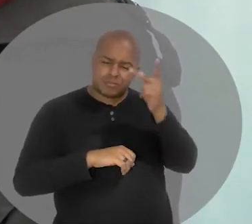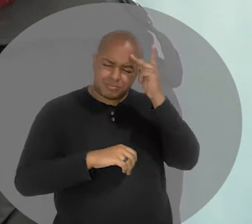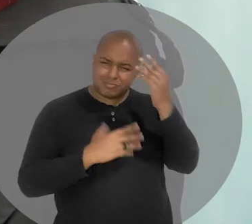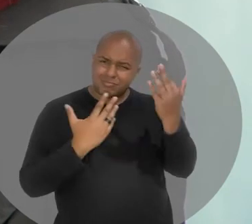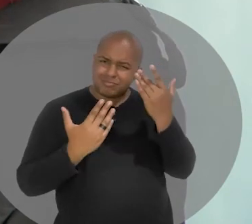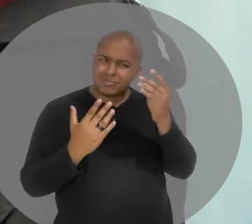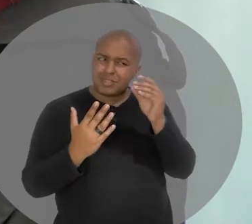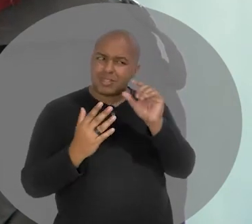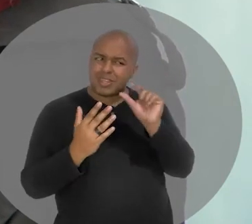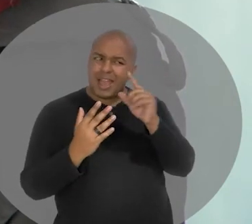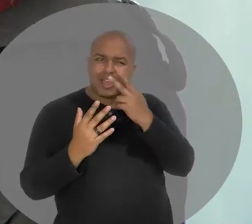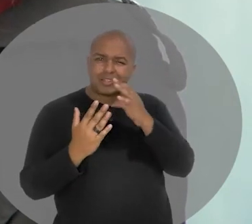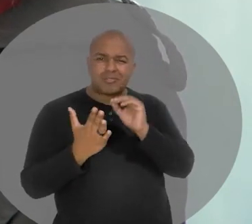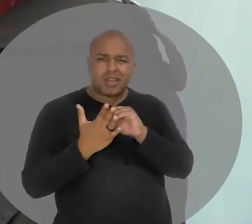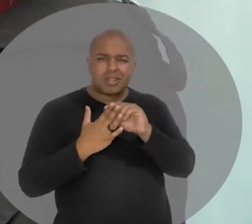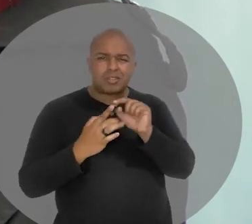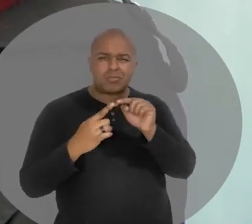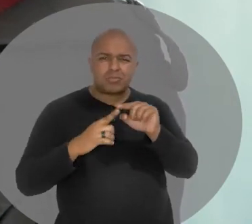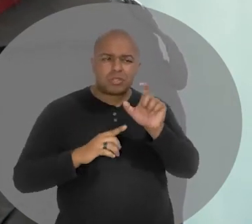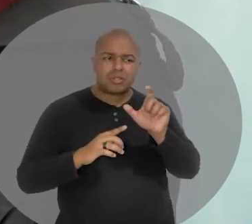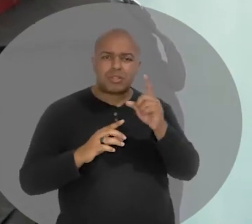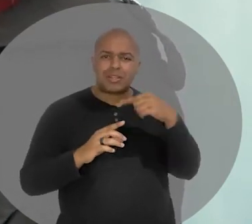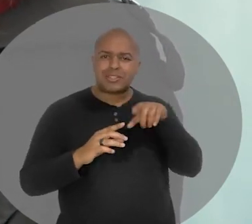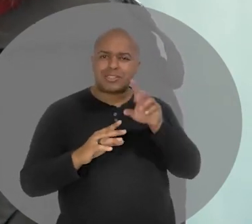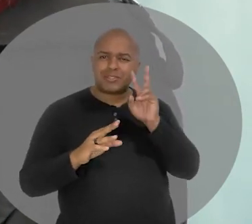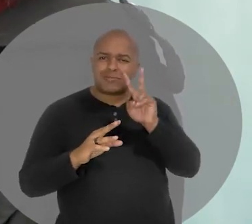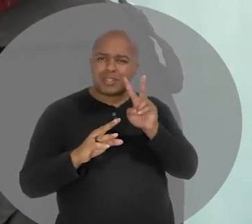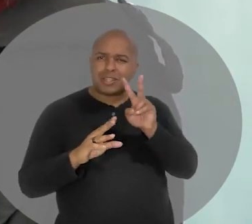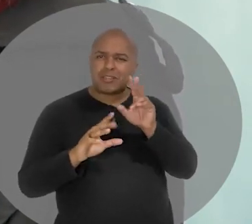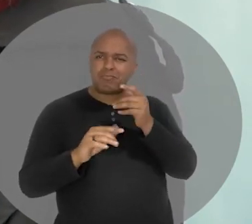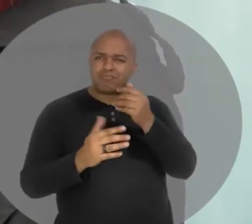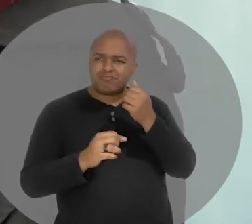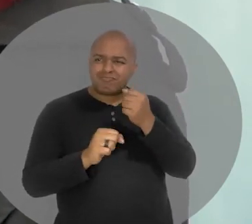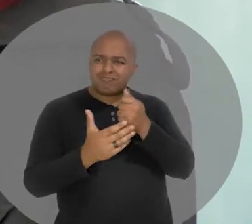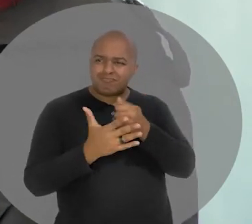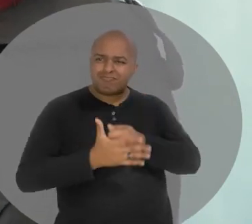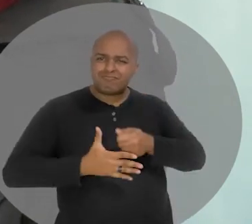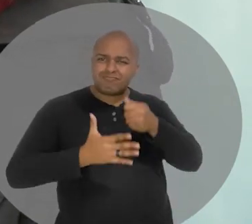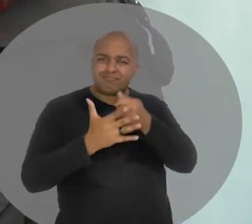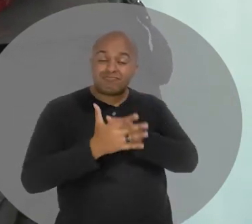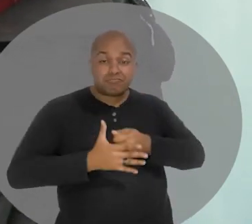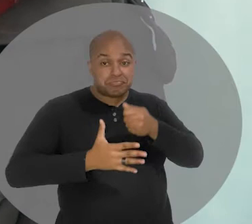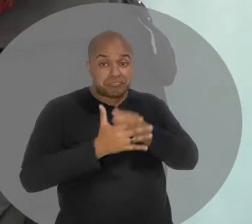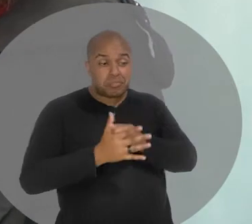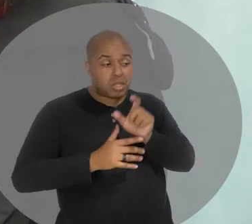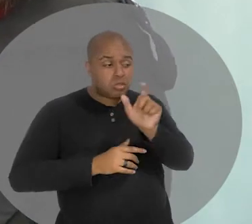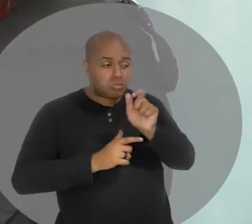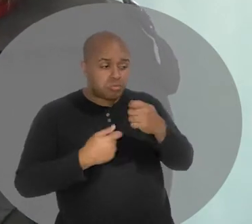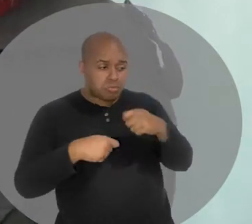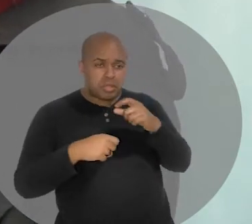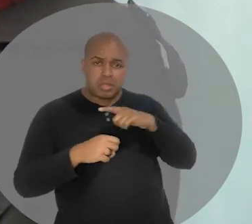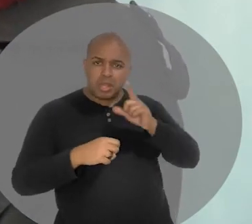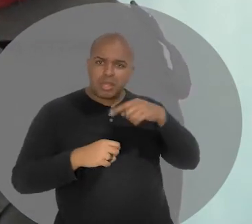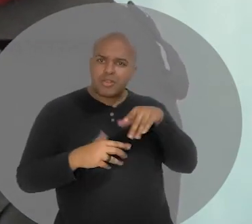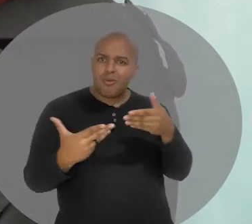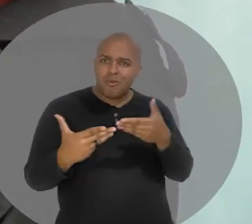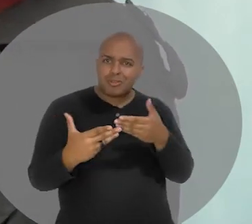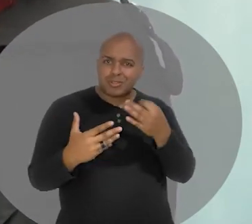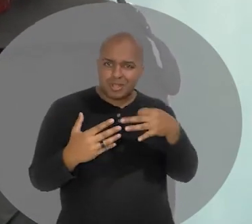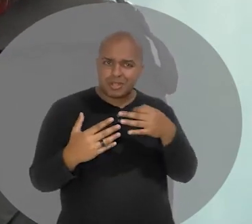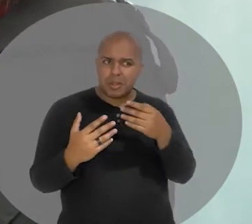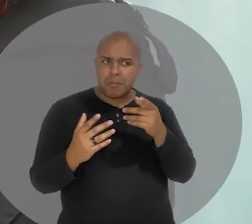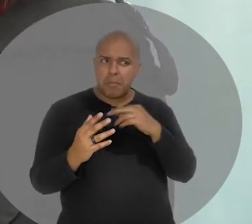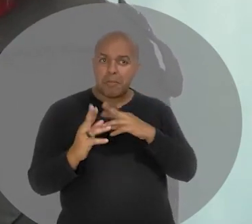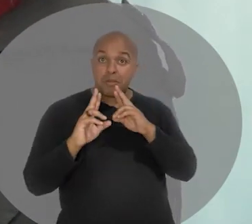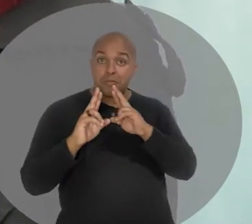ponto de vista, da gente enfrentar mesmo a necessidade que temos hoje de responder